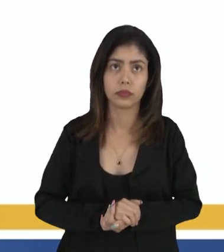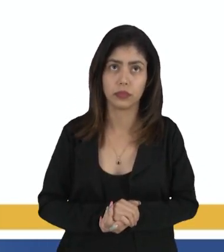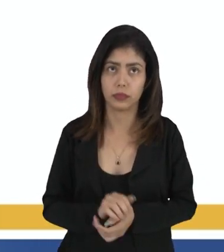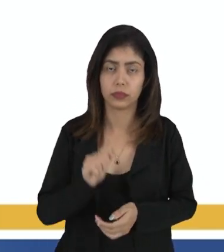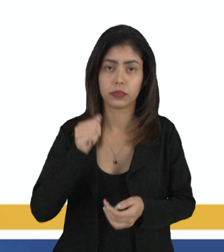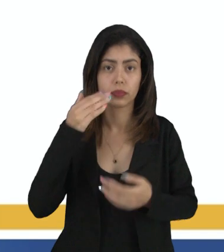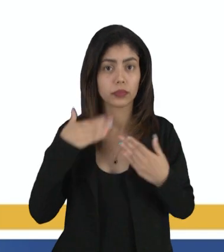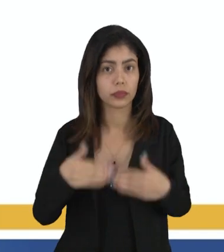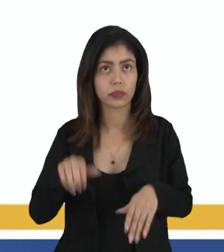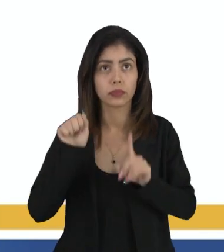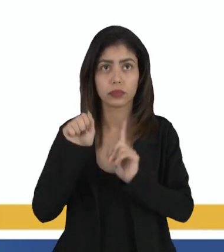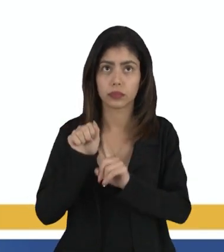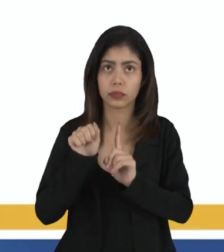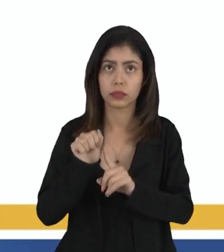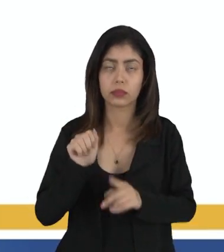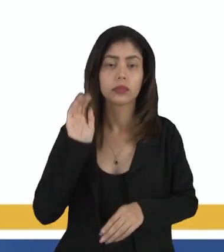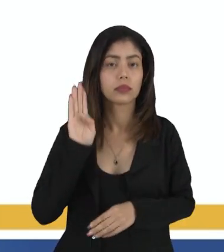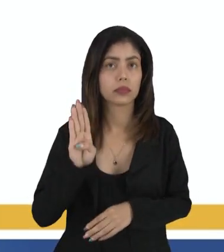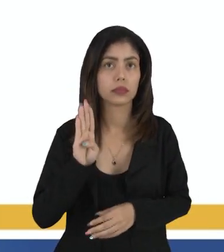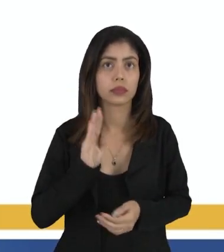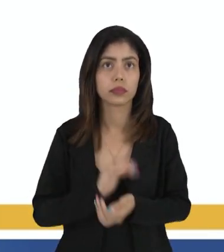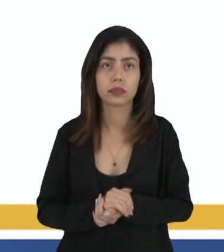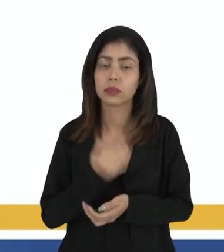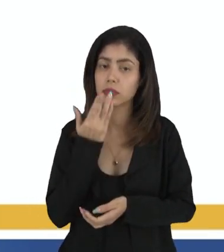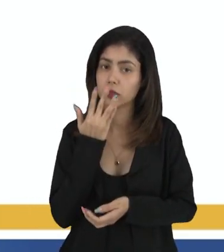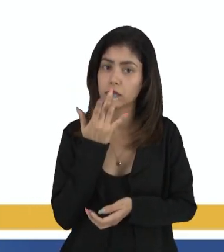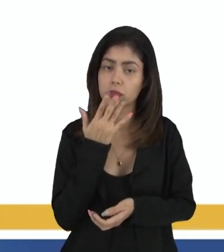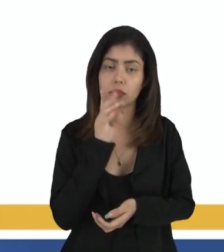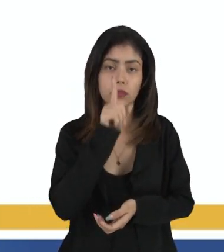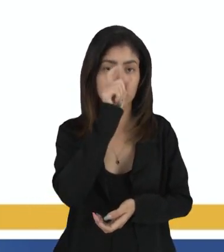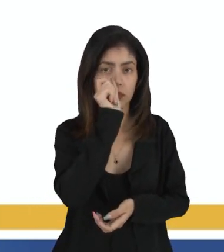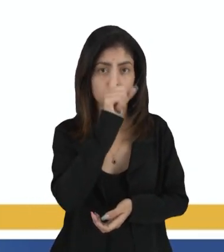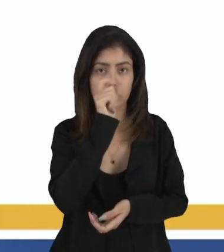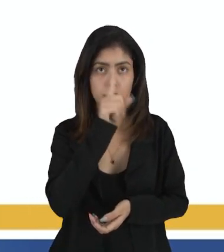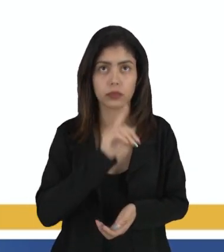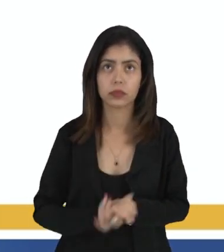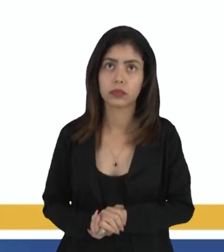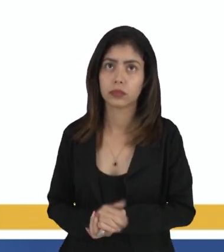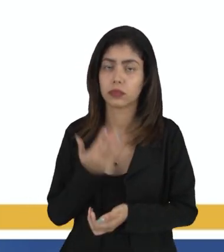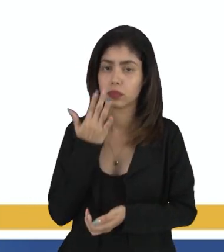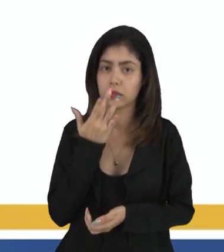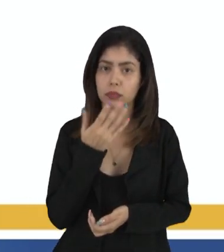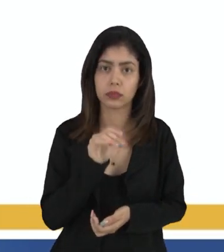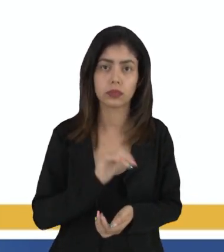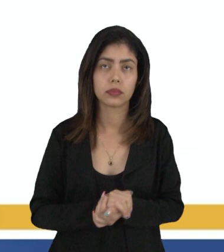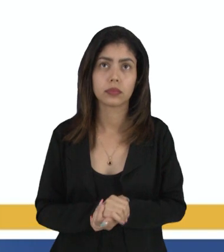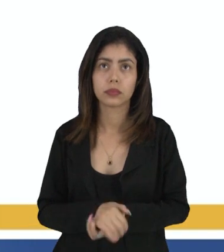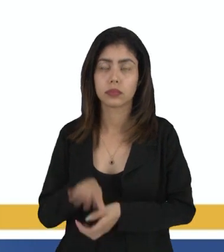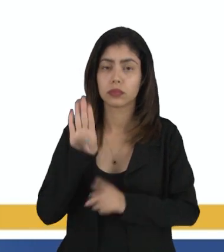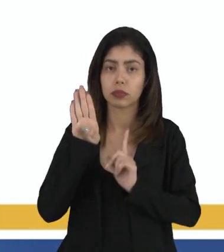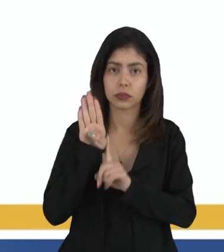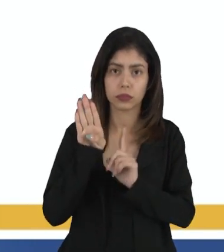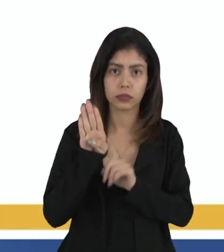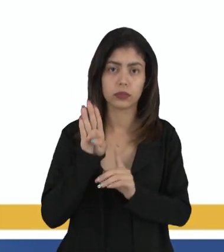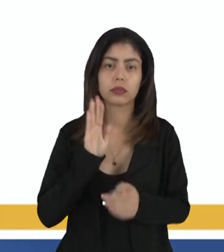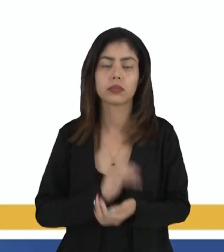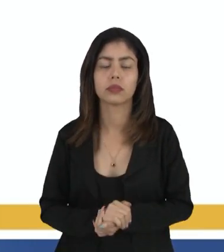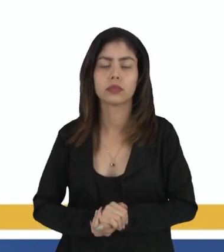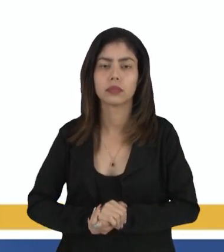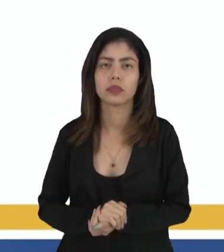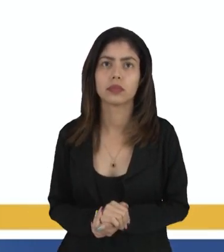corpo A e o corpo B. O corpo A está na cor azul e o corpo B na cor vermelha. Essas cores não